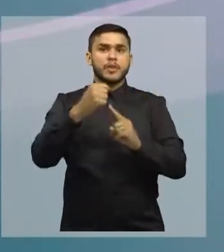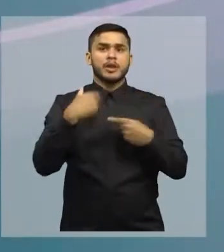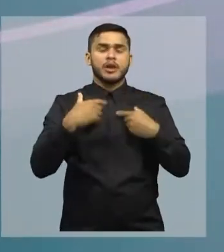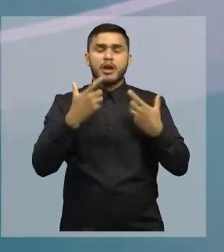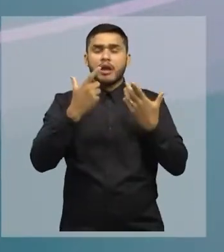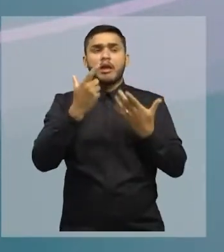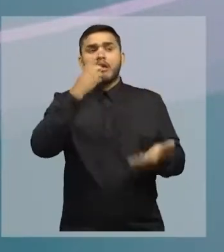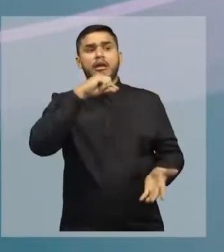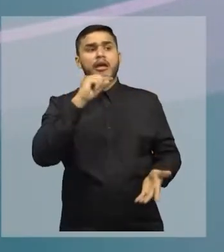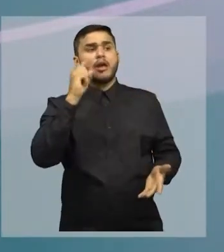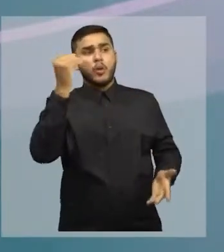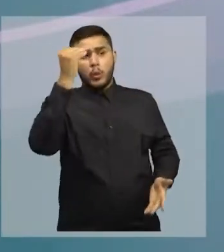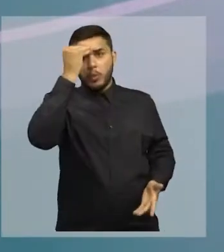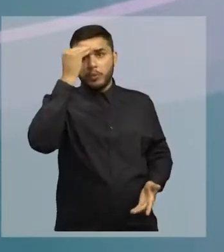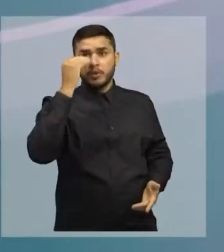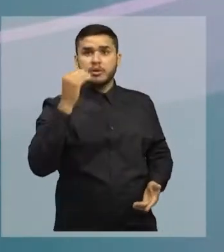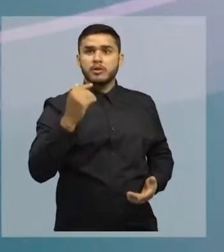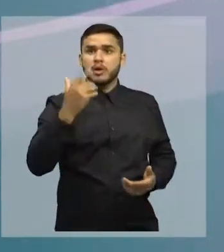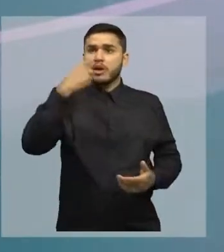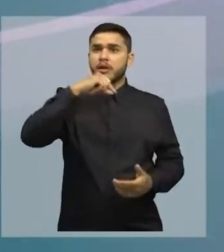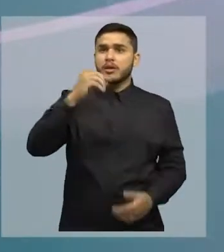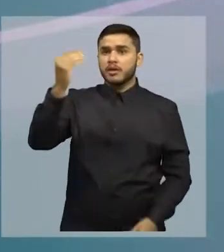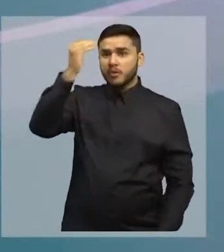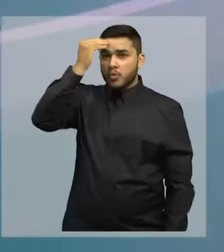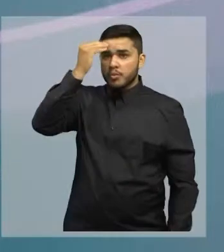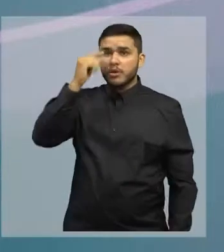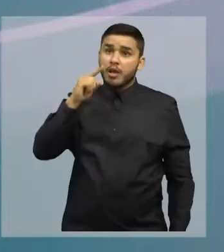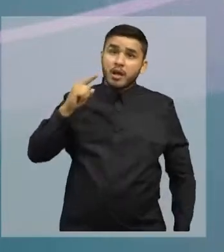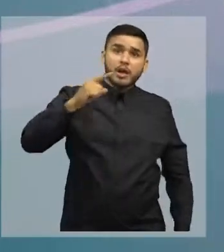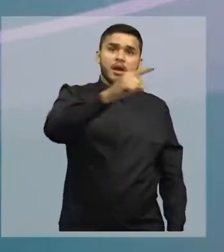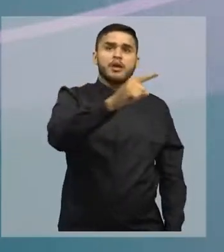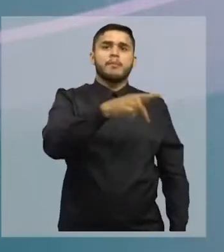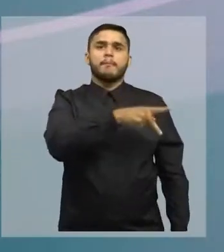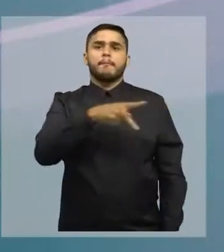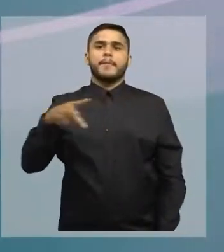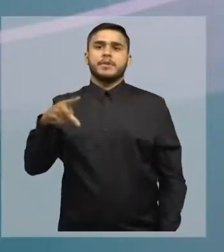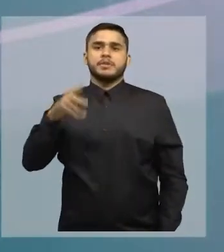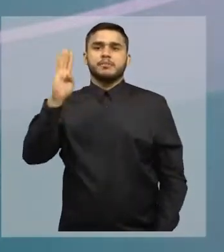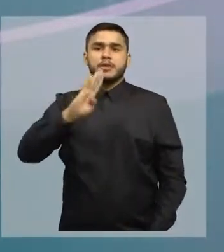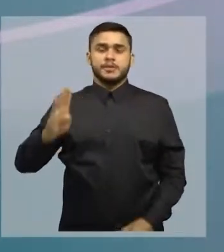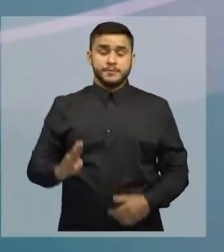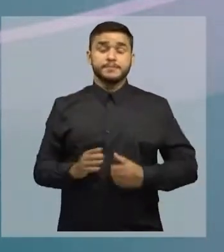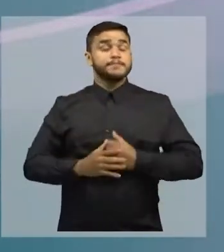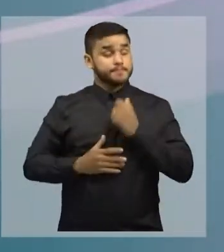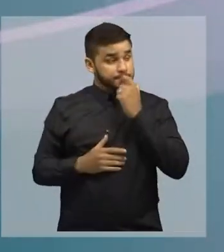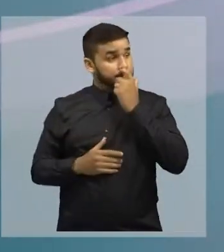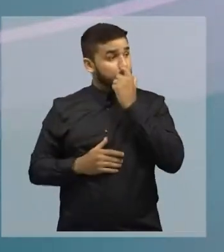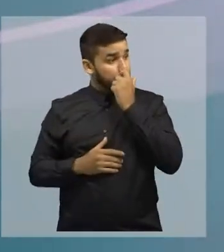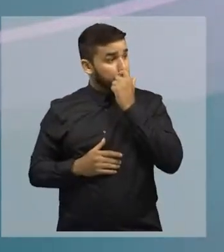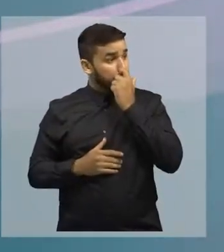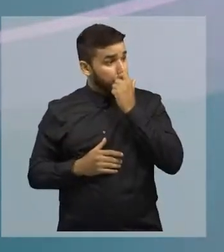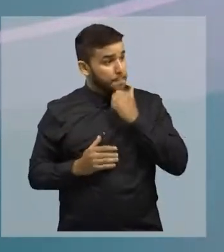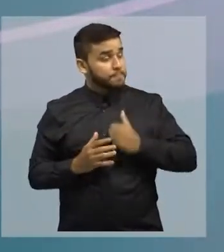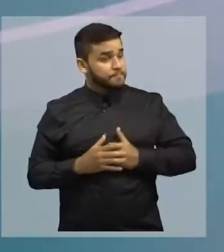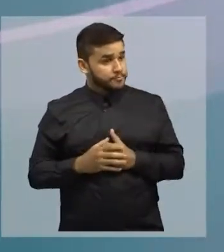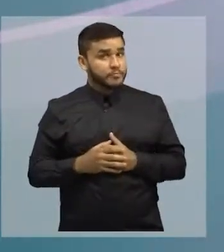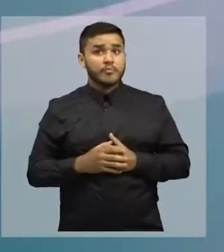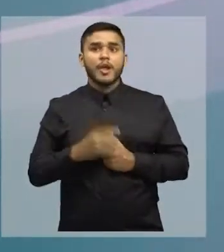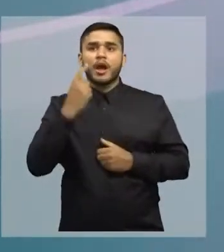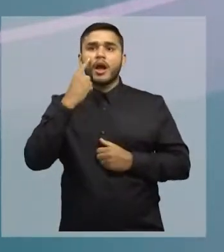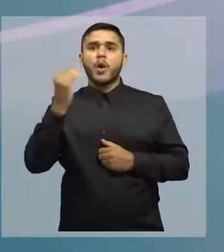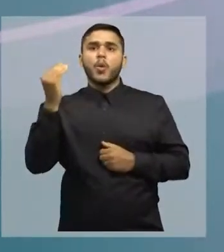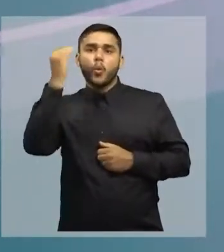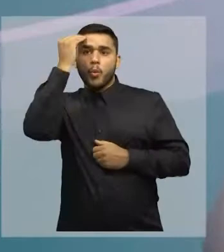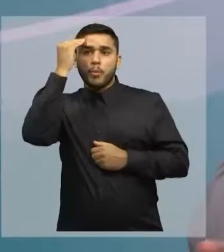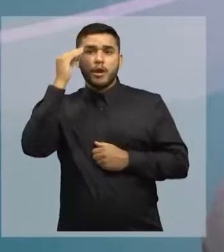Quem é Rodrigo Maia? Vai botar a culpa no presidente. Mesmo que não seja essa entidade etérea, a culpa é